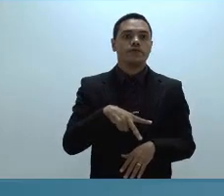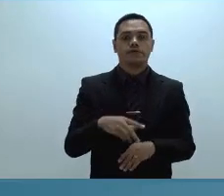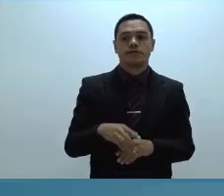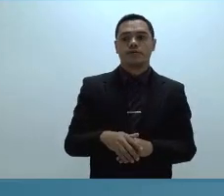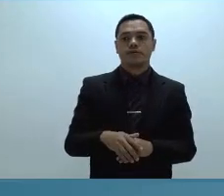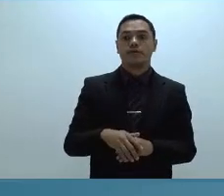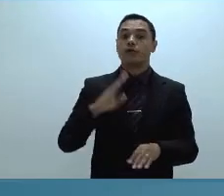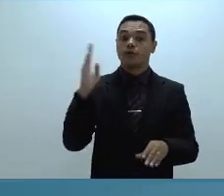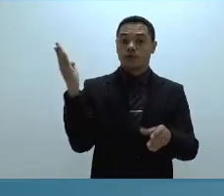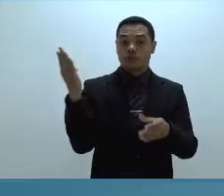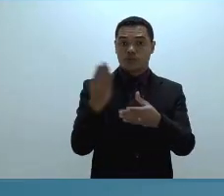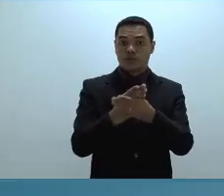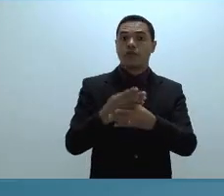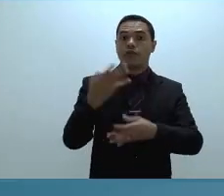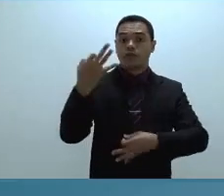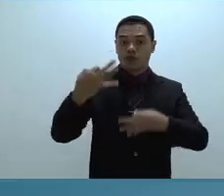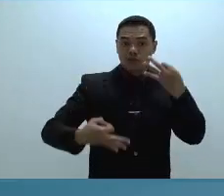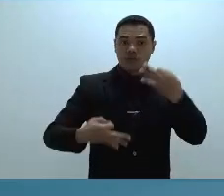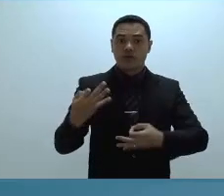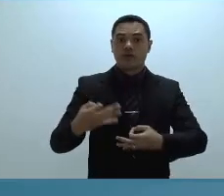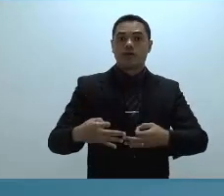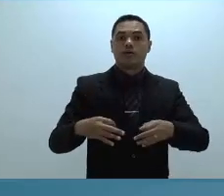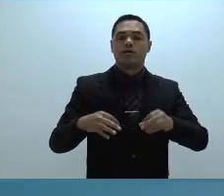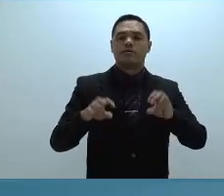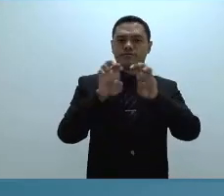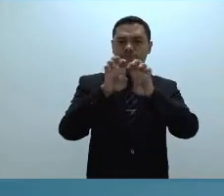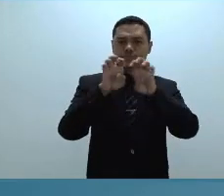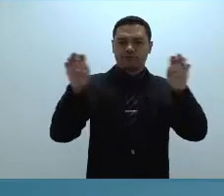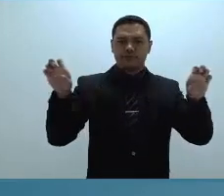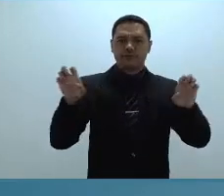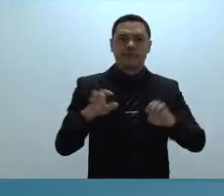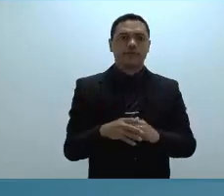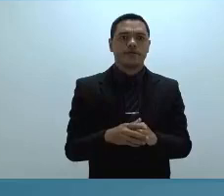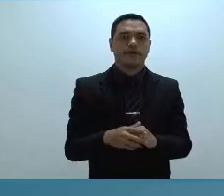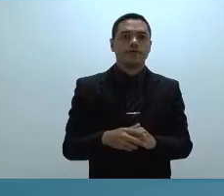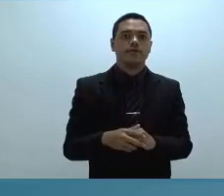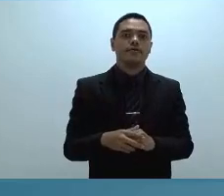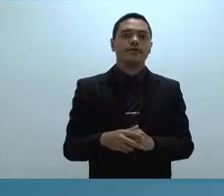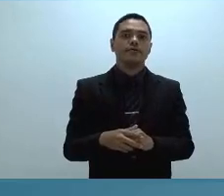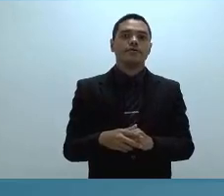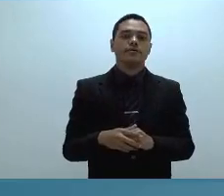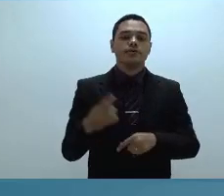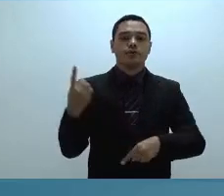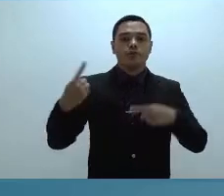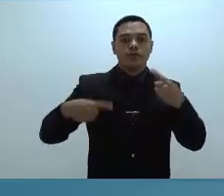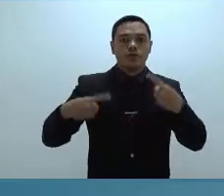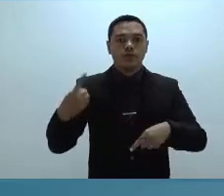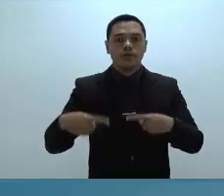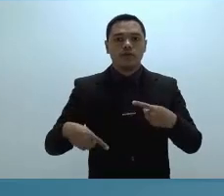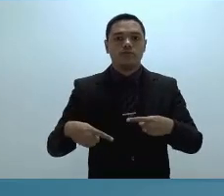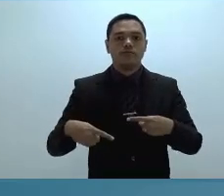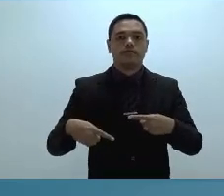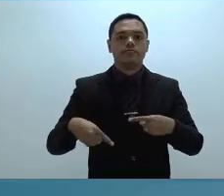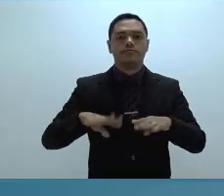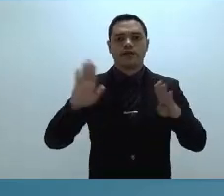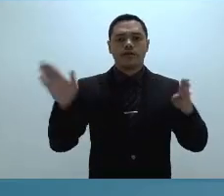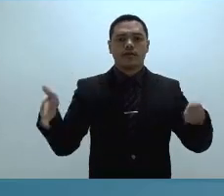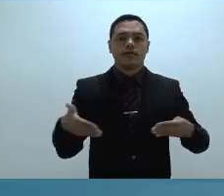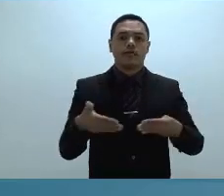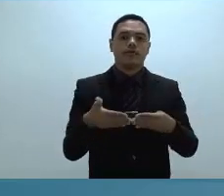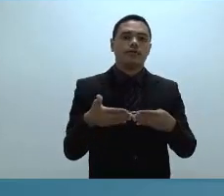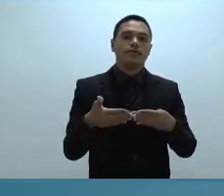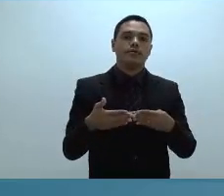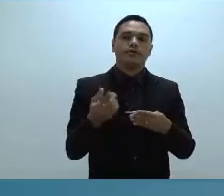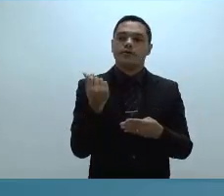emenda. Emenda, dúvida sobre competência, não manifestada sob forma de conflito, auto de apelação civil, ação de indenização proposta